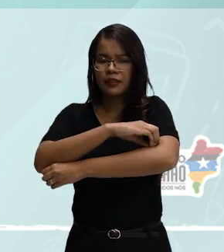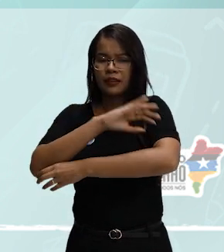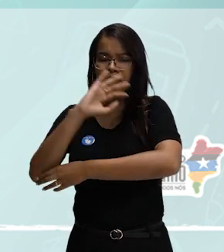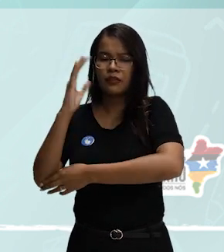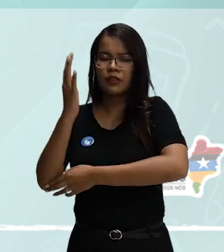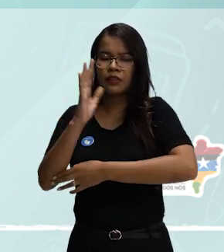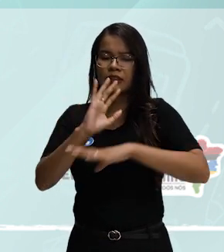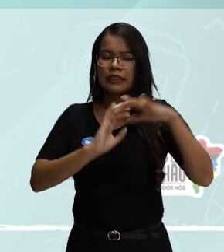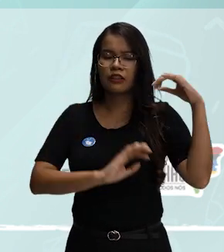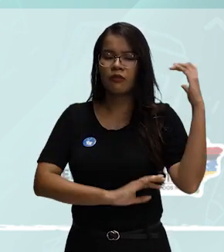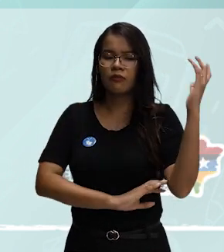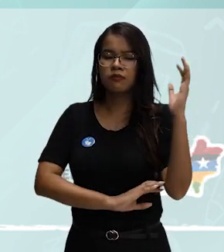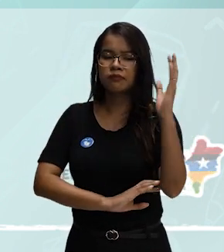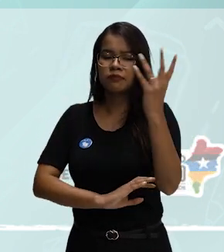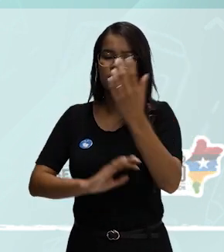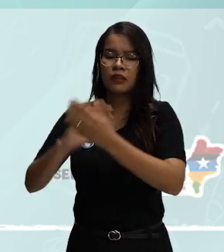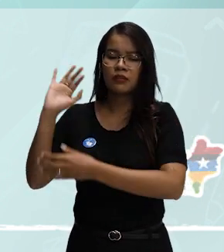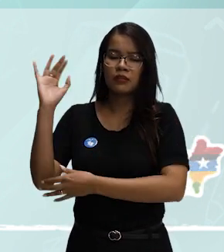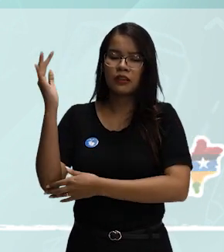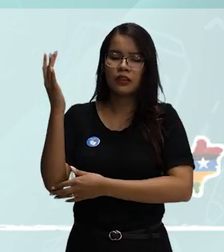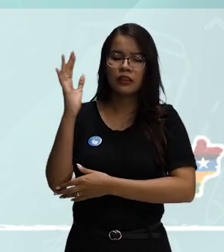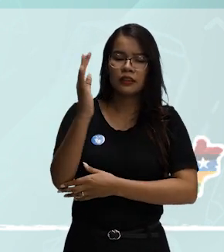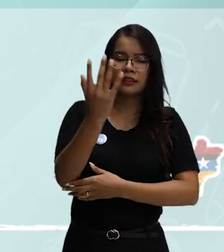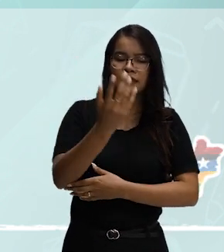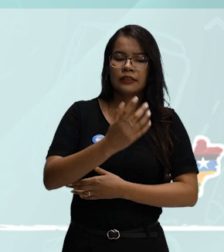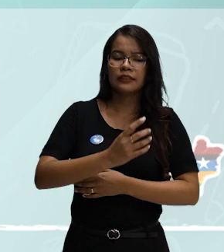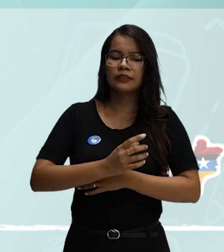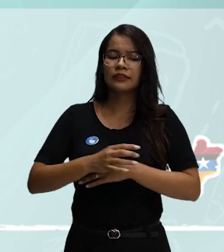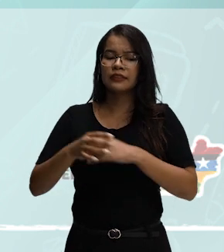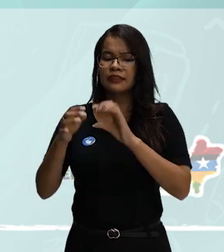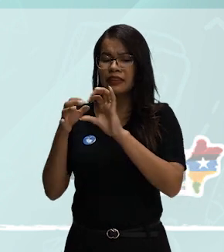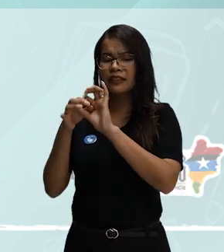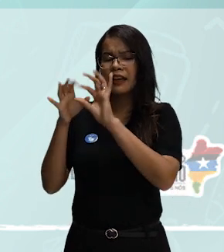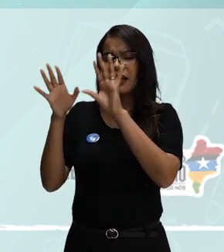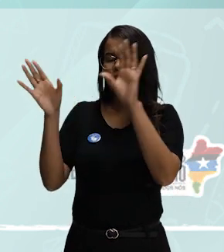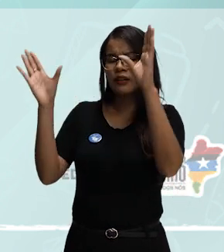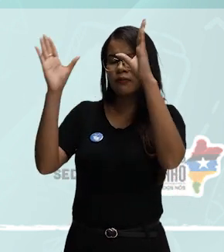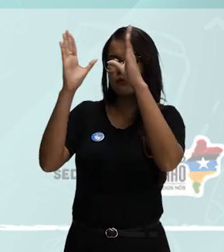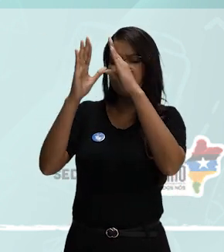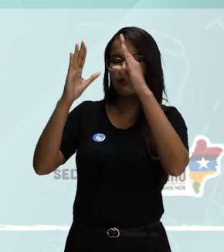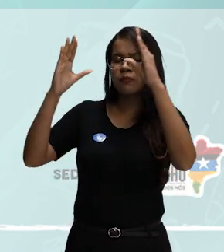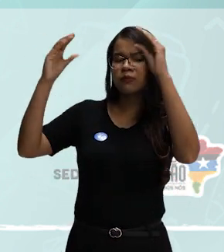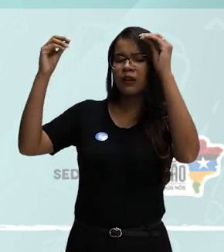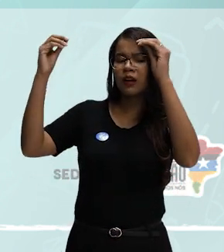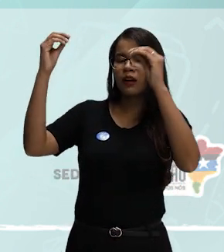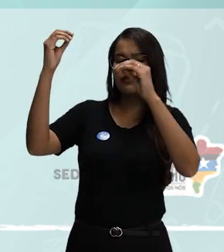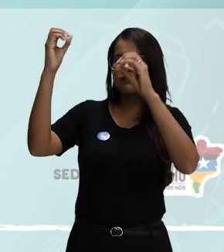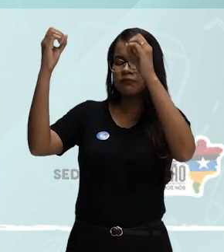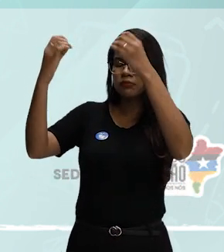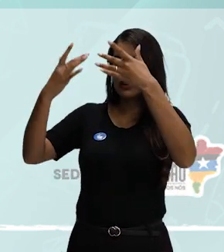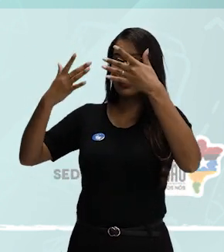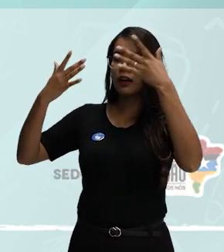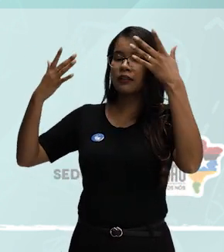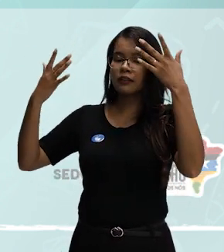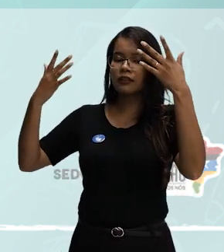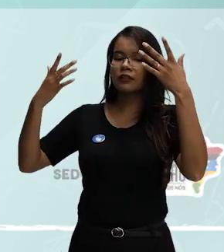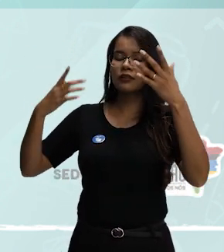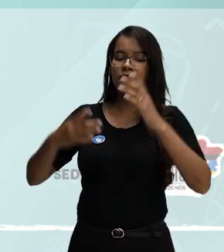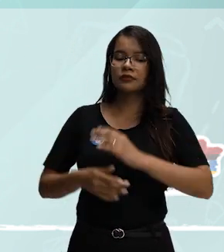arvoredos do bosque abri os ramos, deixai a lua prantear-me a